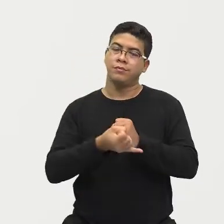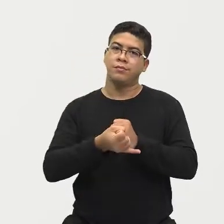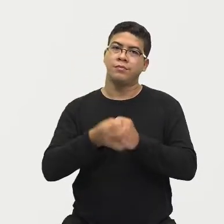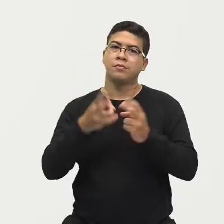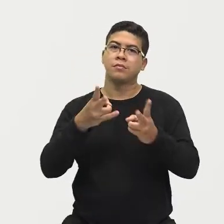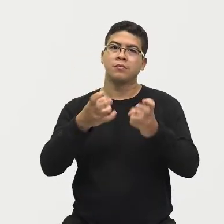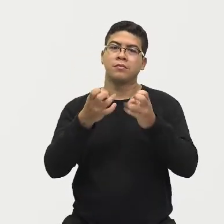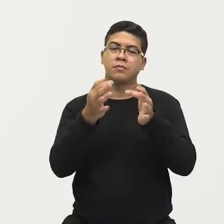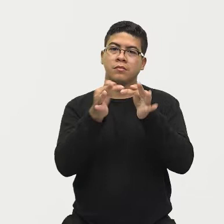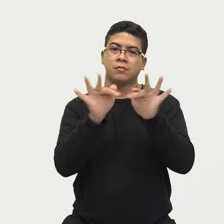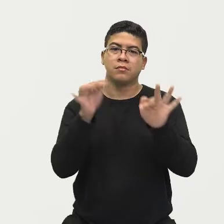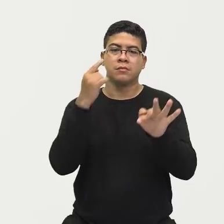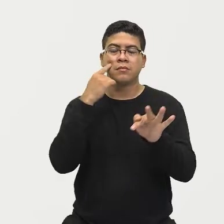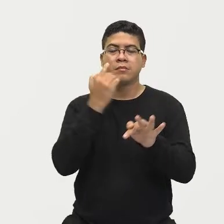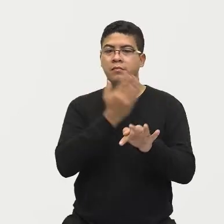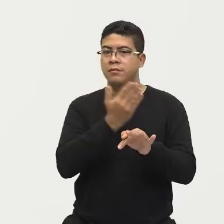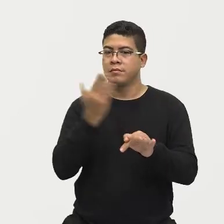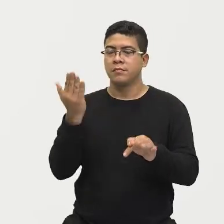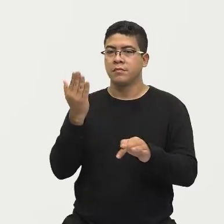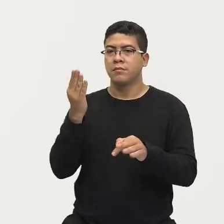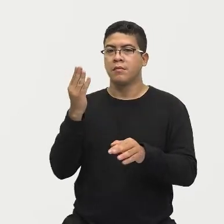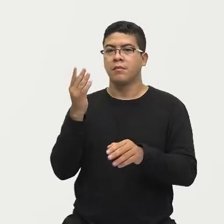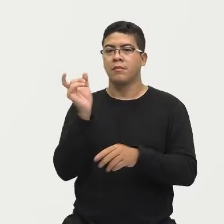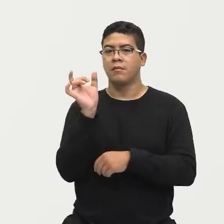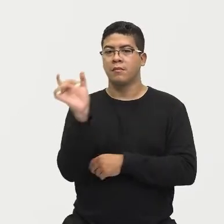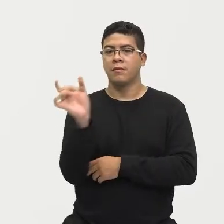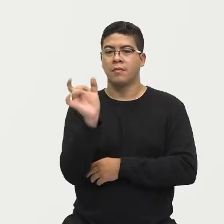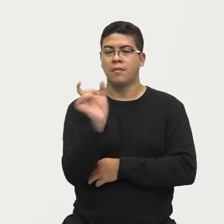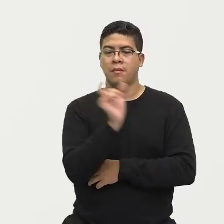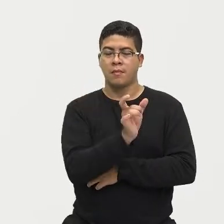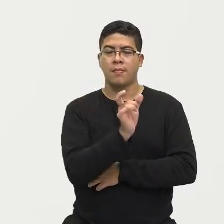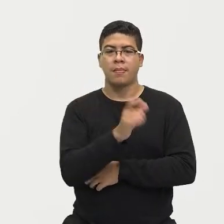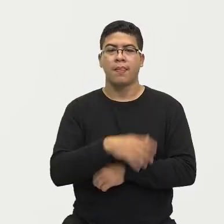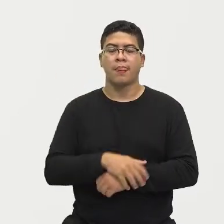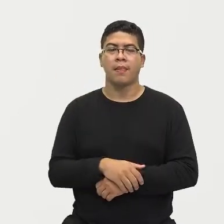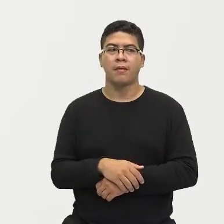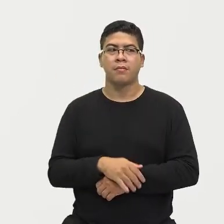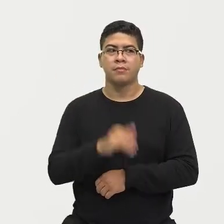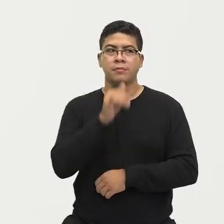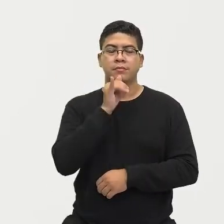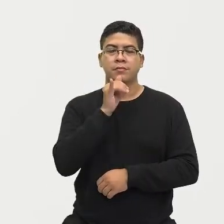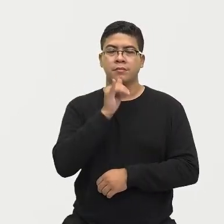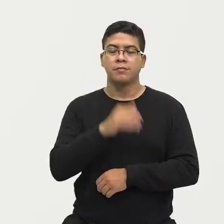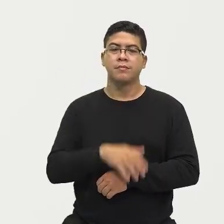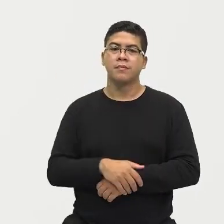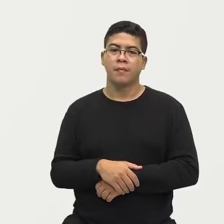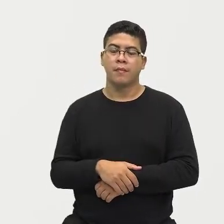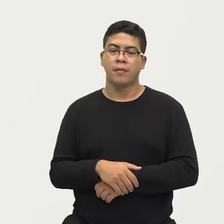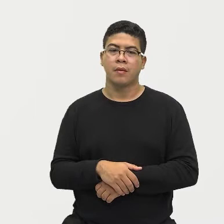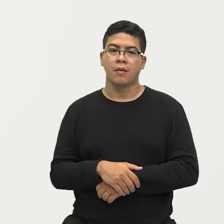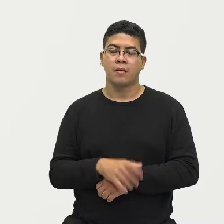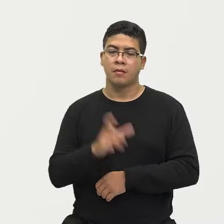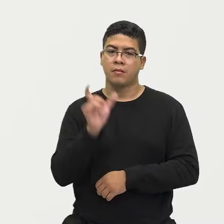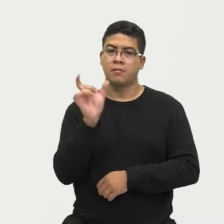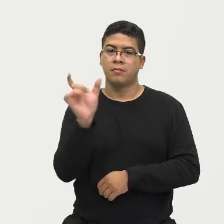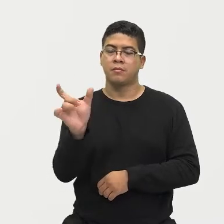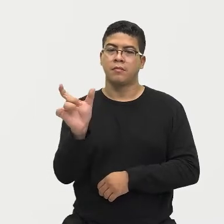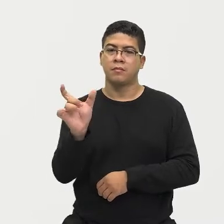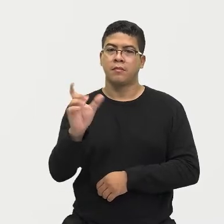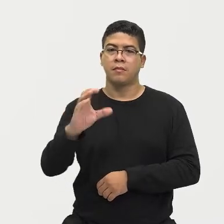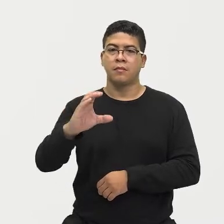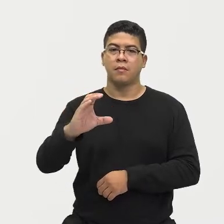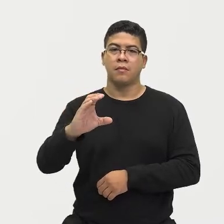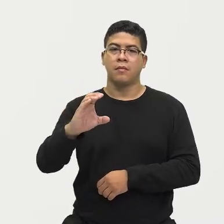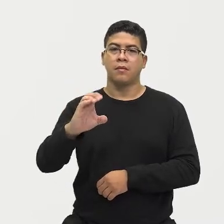Observem aí essas palavras. A palavra cego. A palavra cego ela pode ser tanto um substantivo, nomear